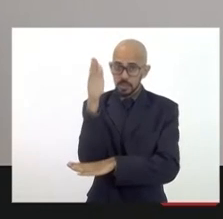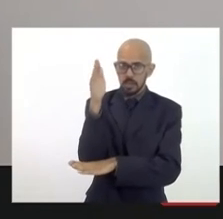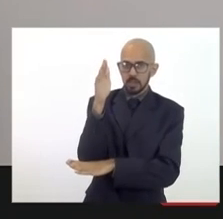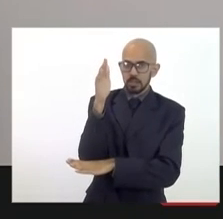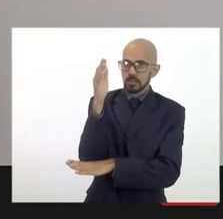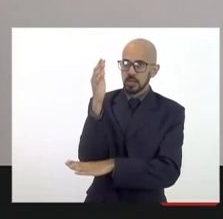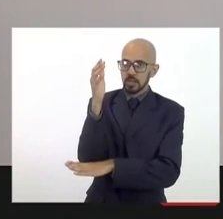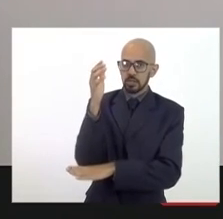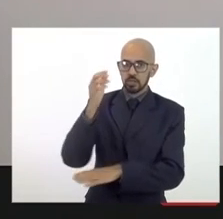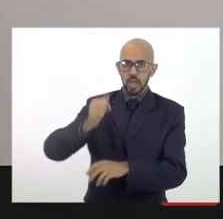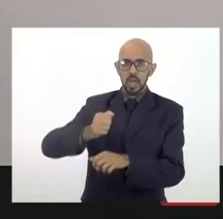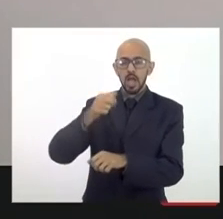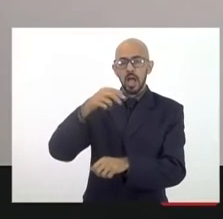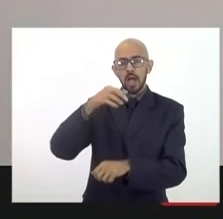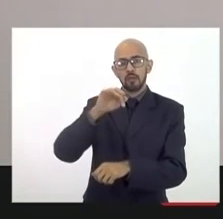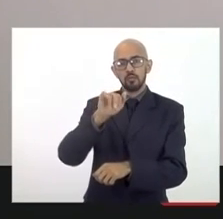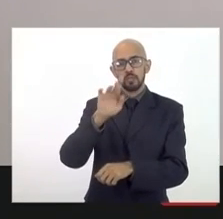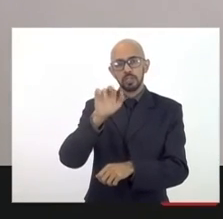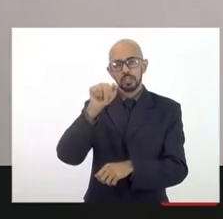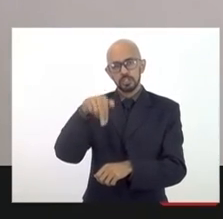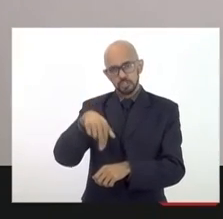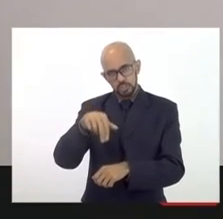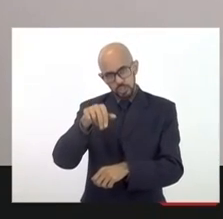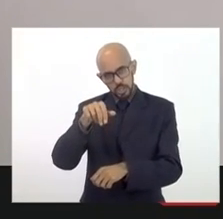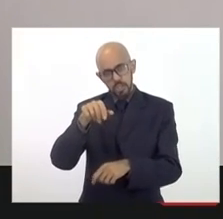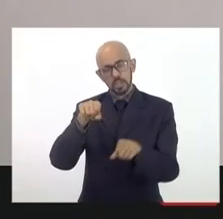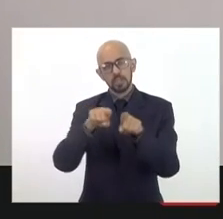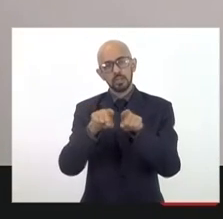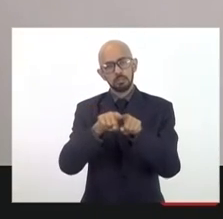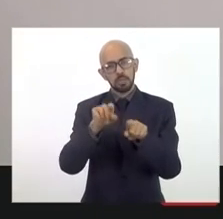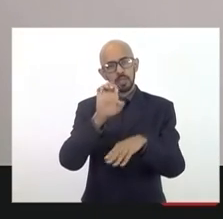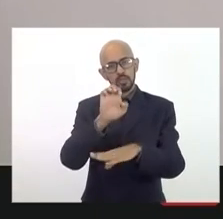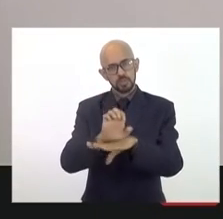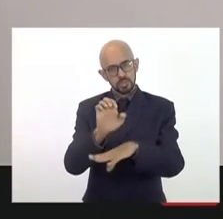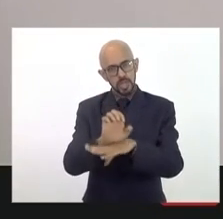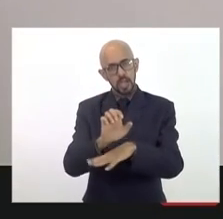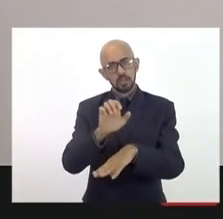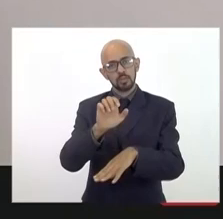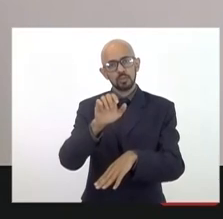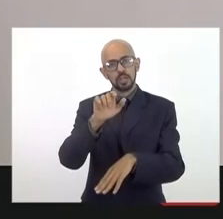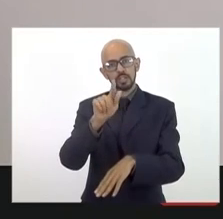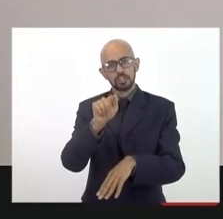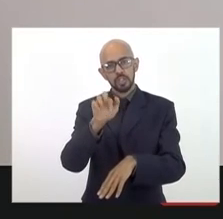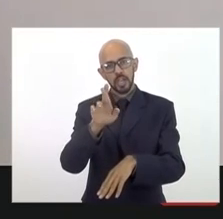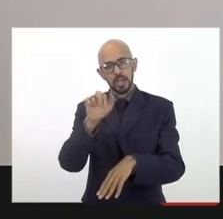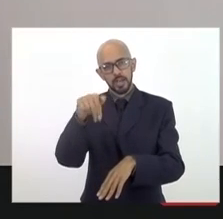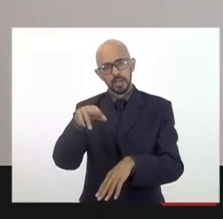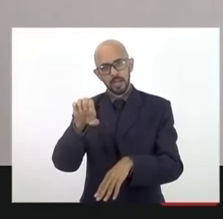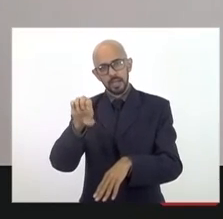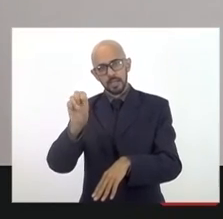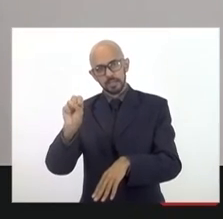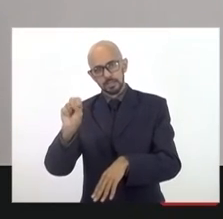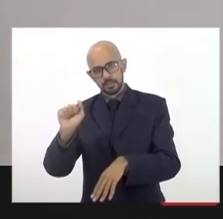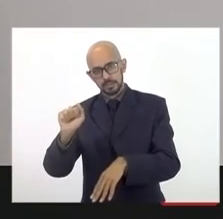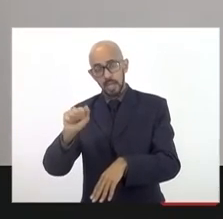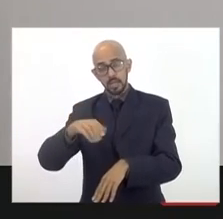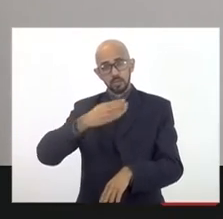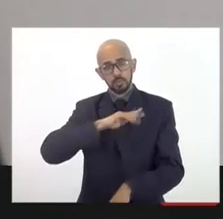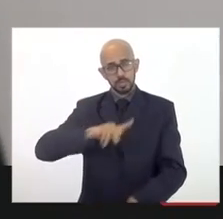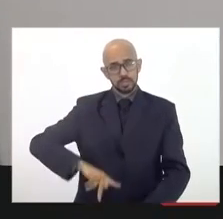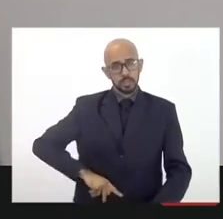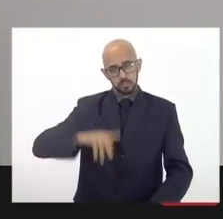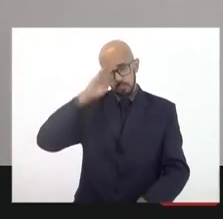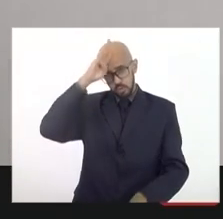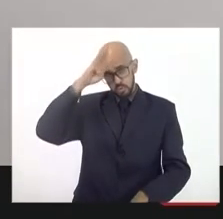todo mundo, seja a bandeira da Firjan, a bandeira do governo do Estado, da Genesa, do governo federal, do presidente